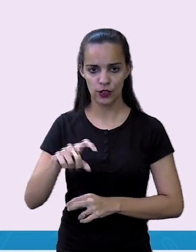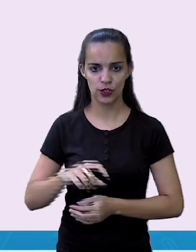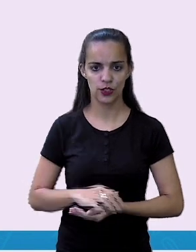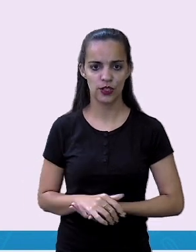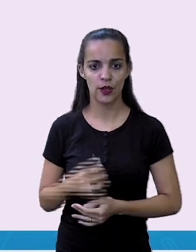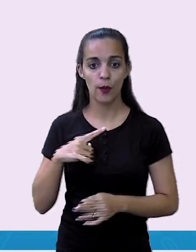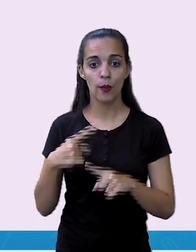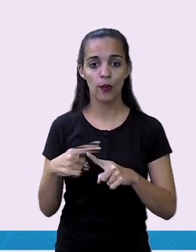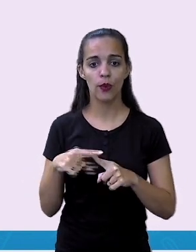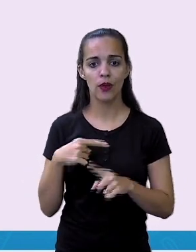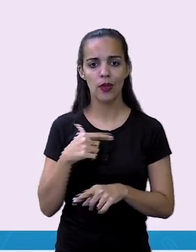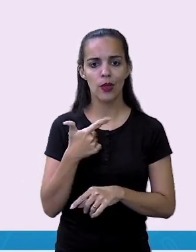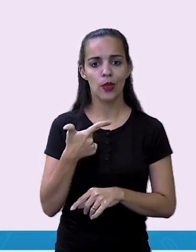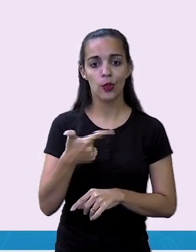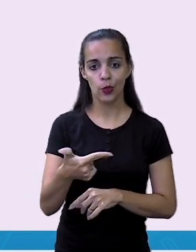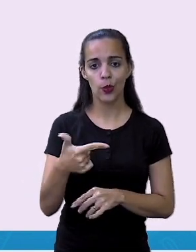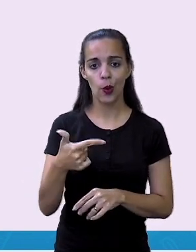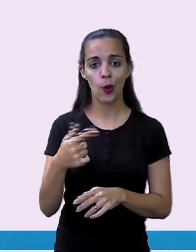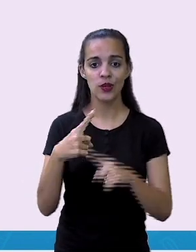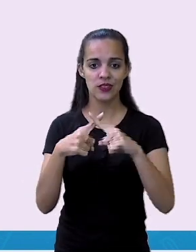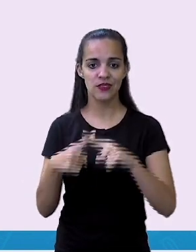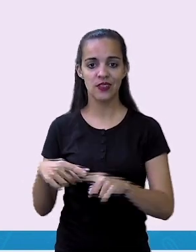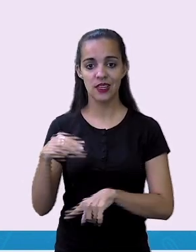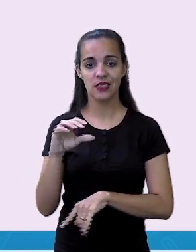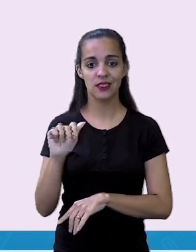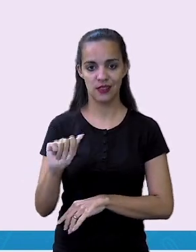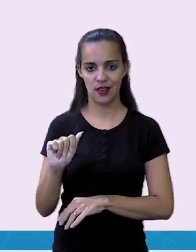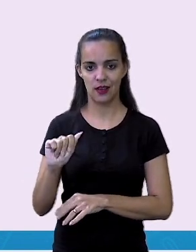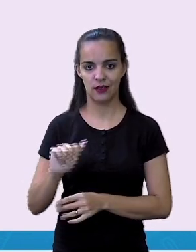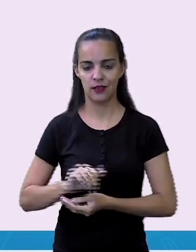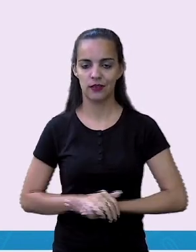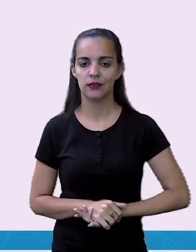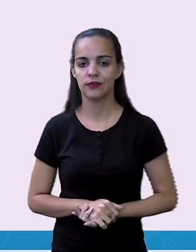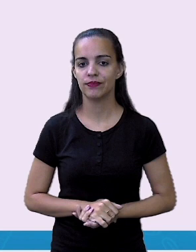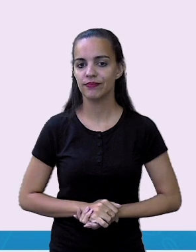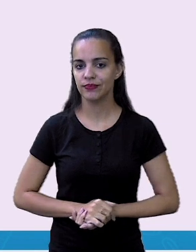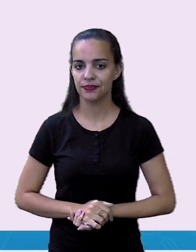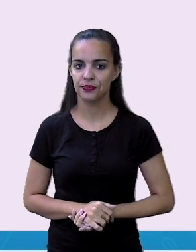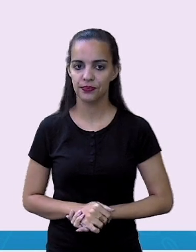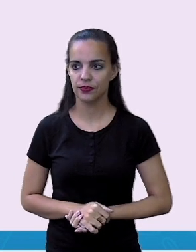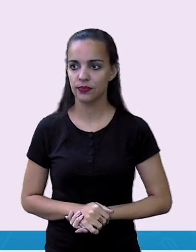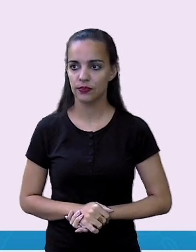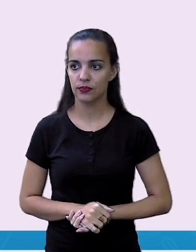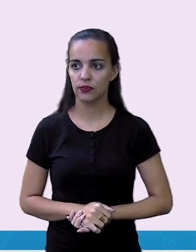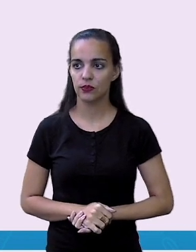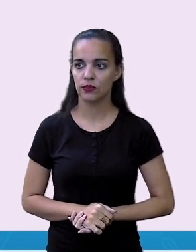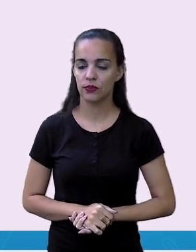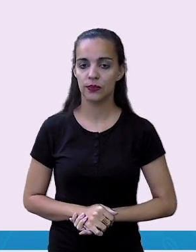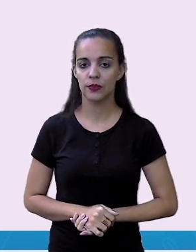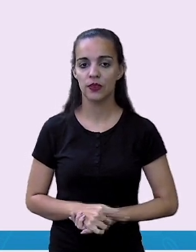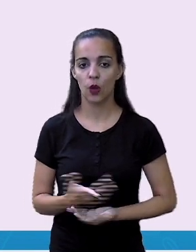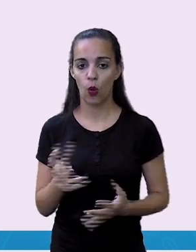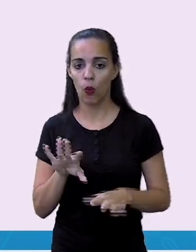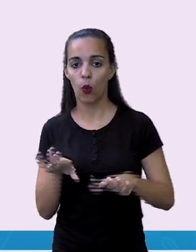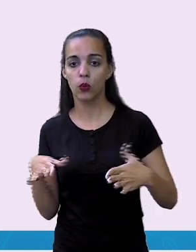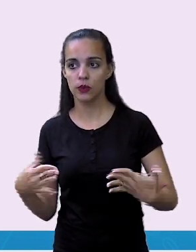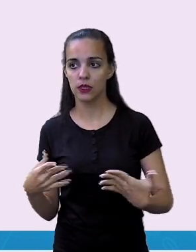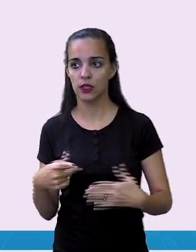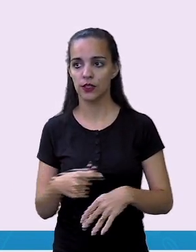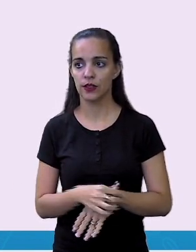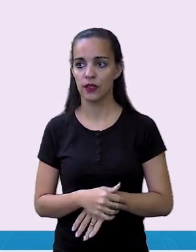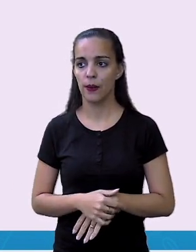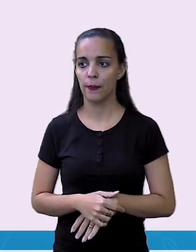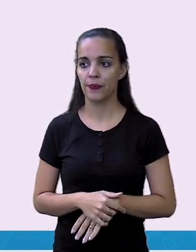o primeiro vezes o segundo, mais o quadrado do segundo. Ou seja,